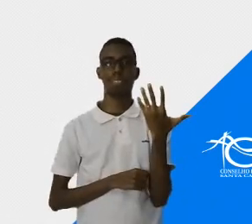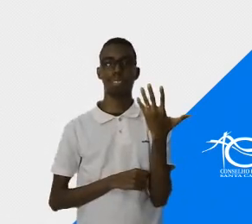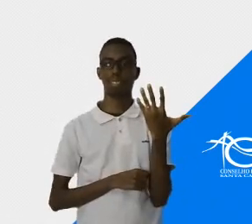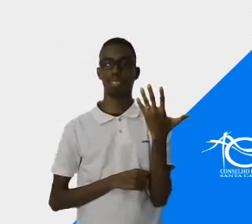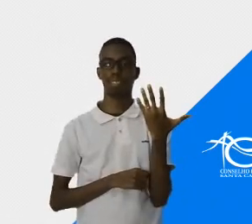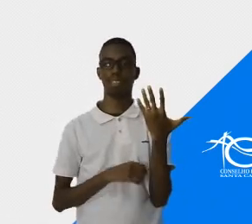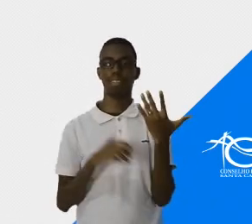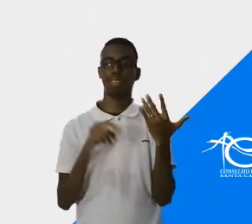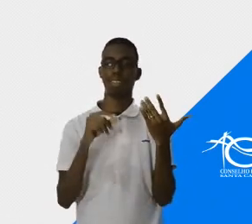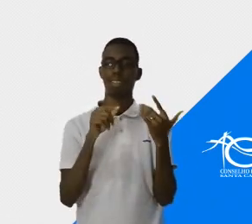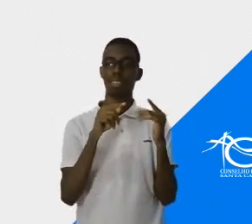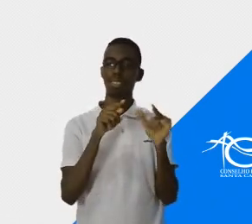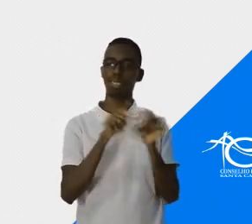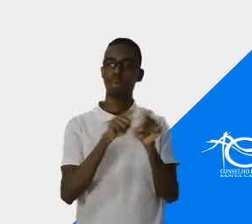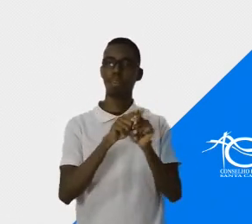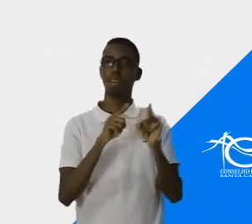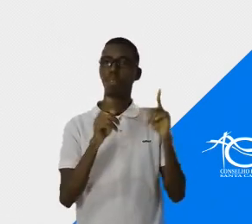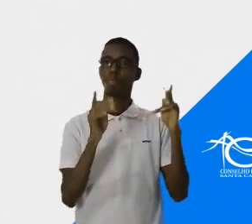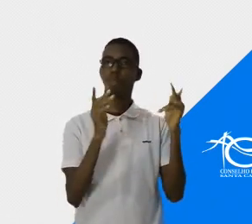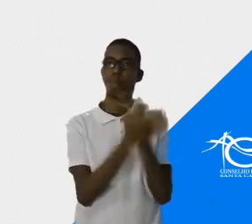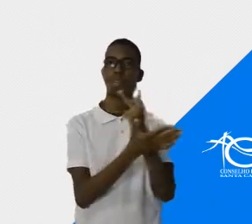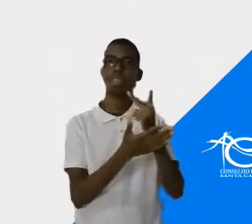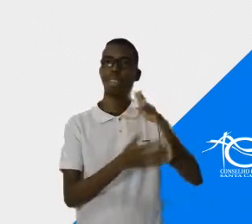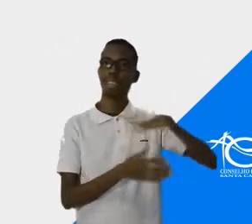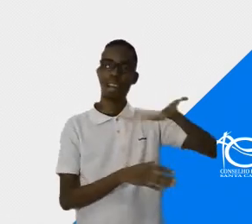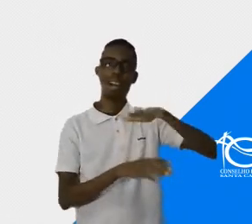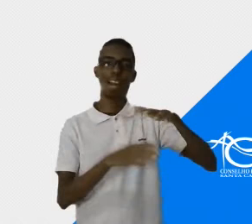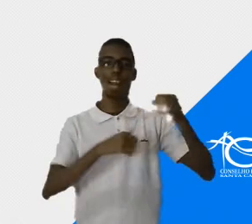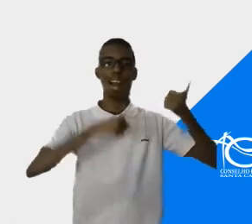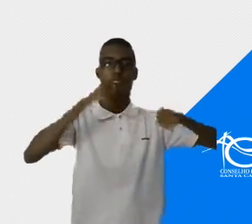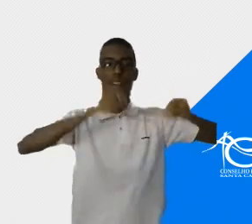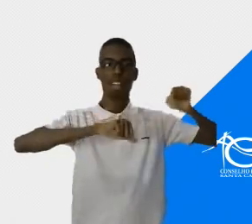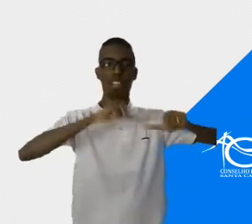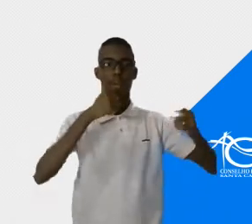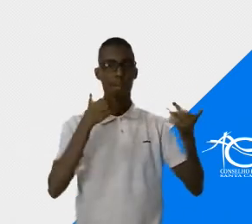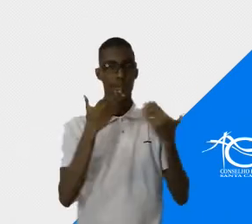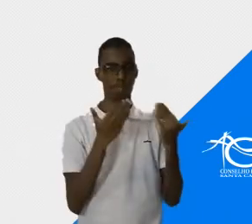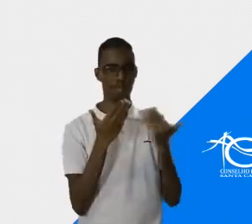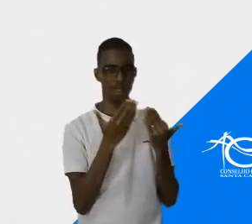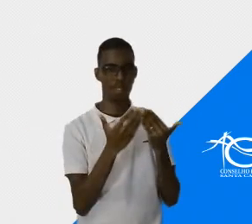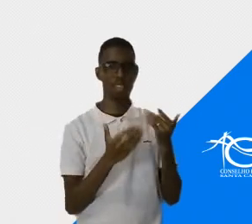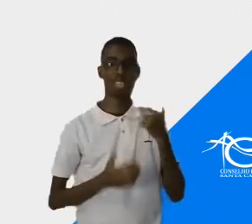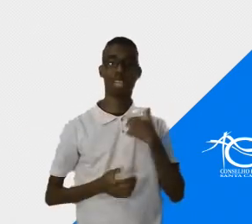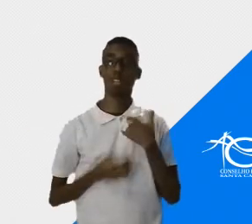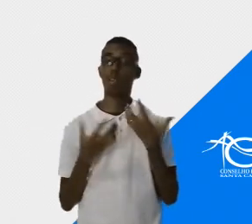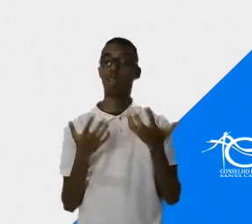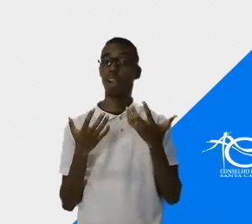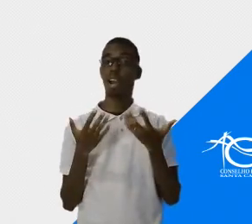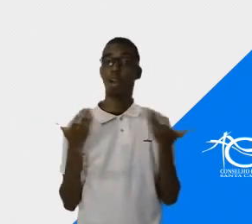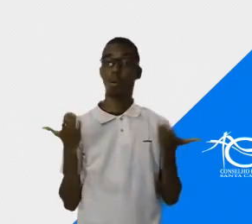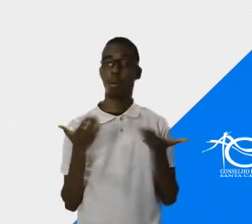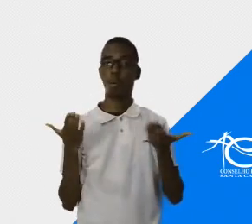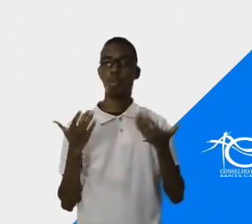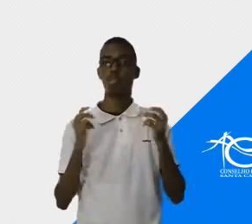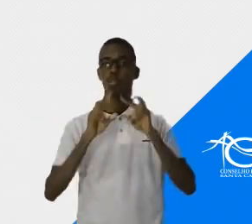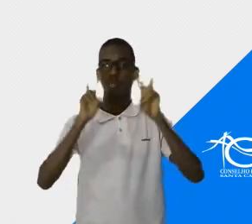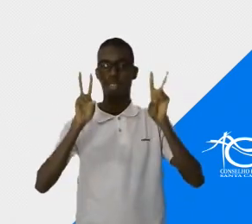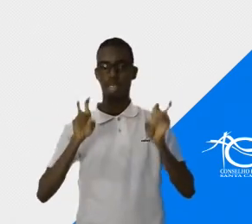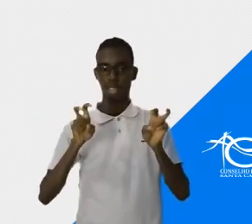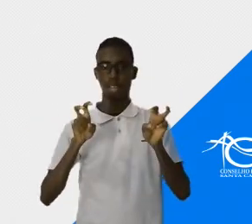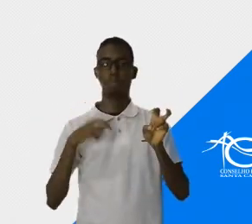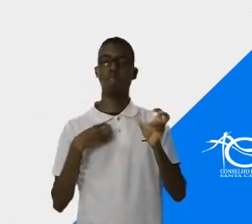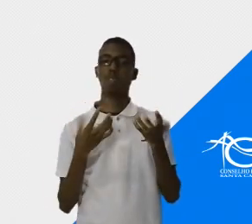especialmente o campo da avaliação psicológica. Eu me propor abordar esse tema de hoje, e vou tentar ser didático em relação a